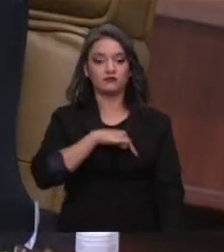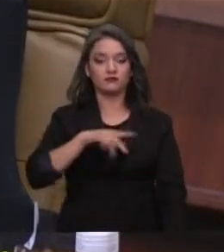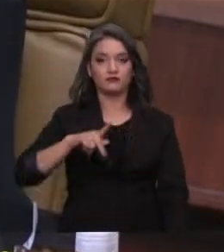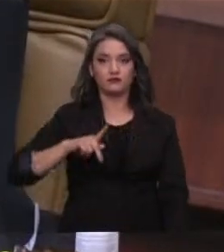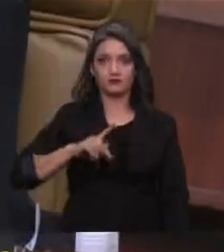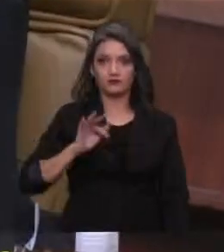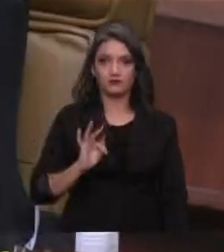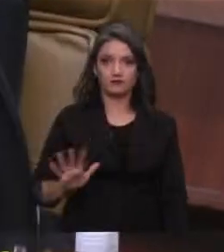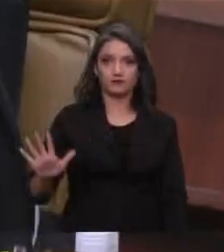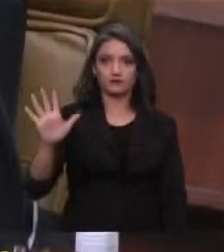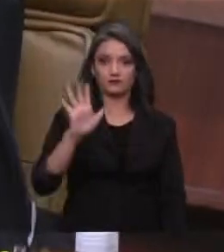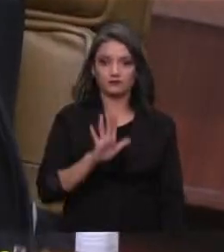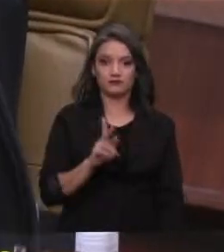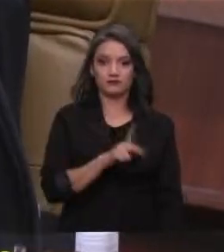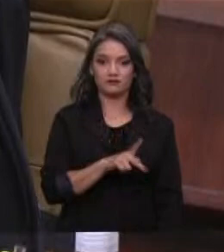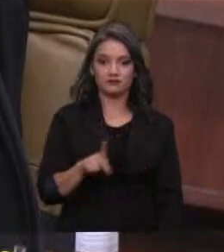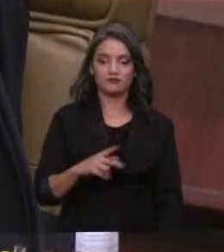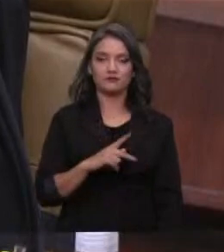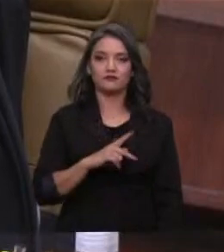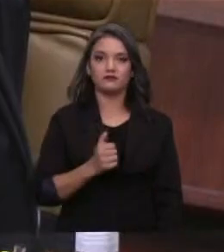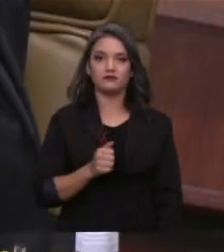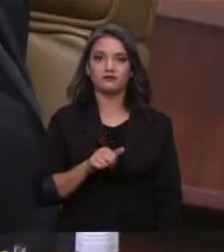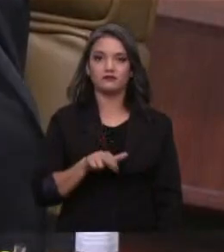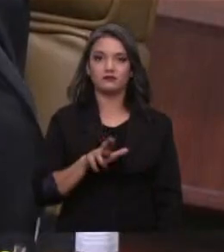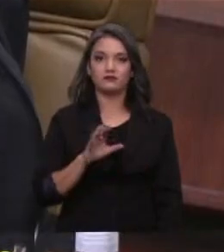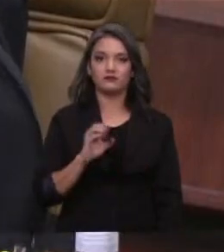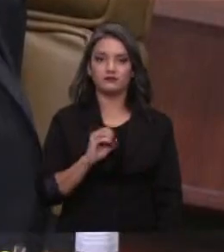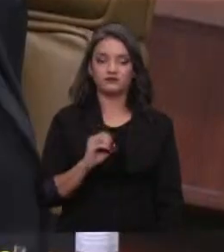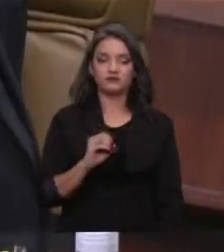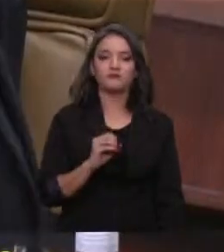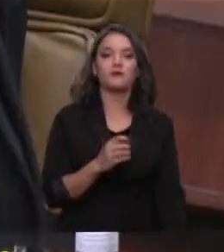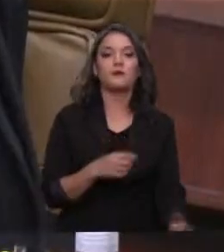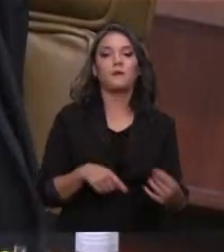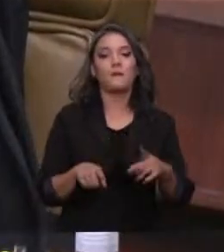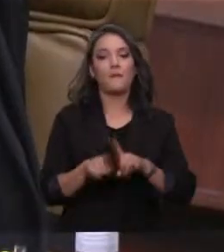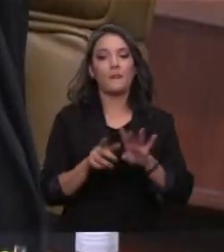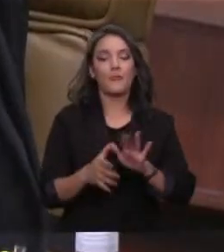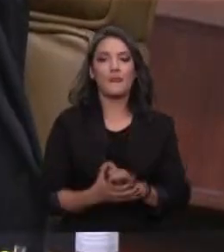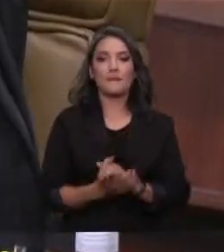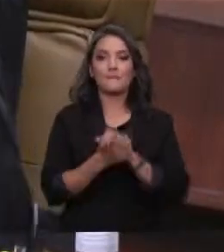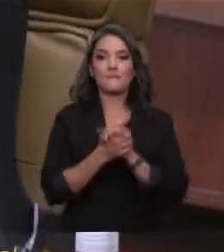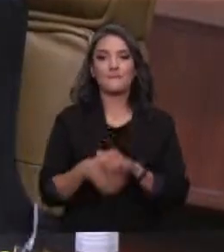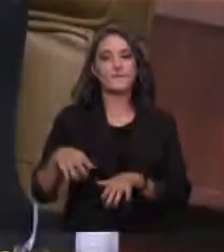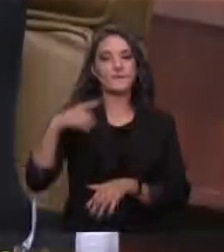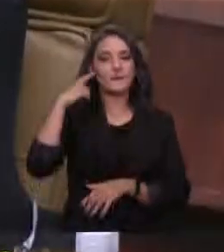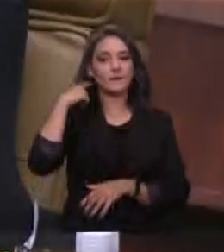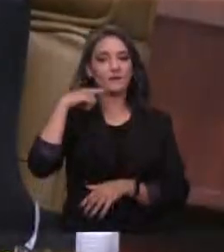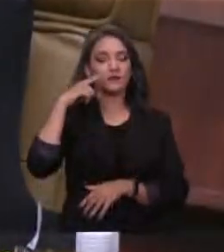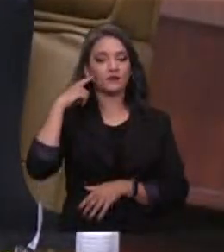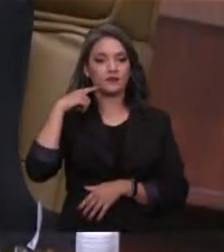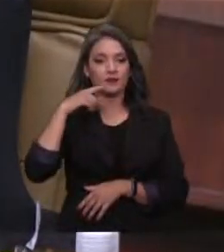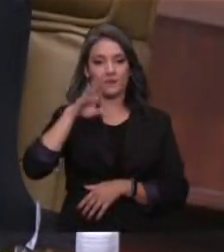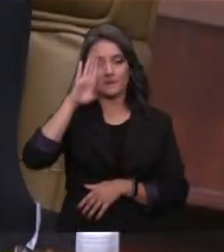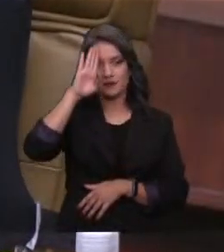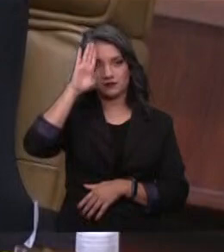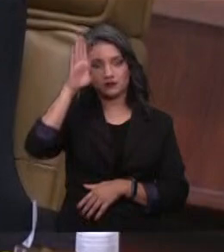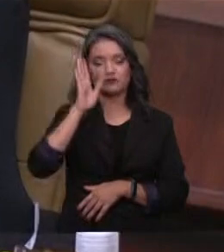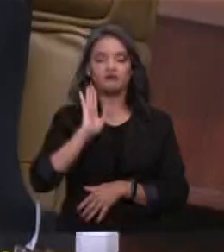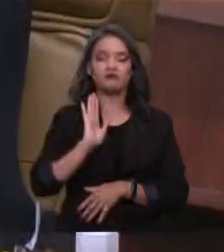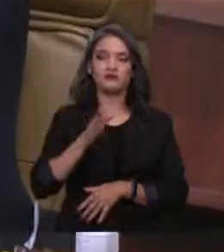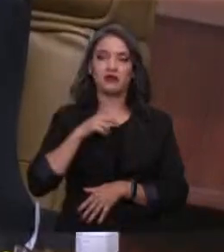Ministério Público Federal, professor Paulo Gonê, também aos nobres advogados, em especial aqueles